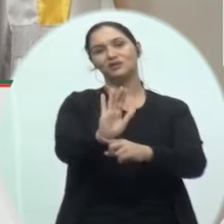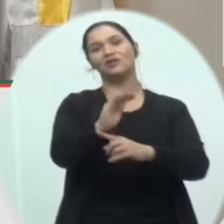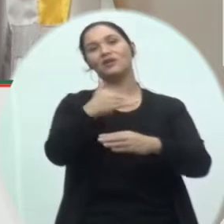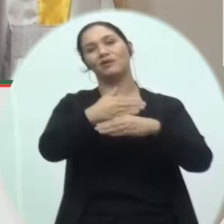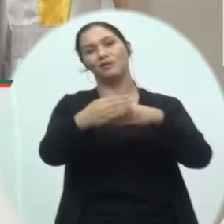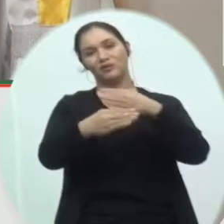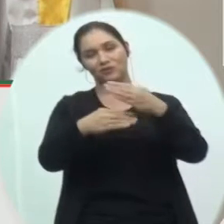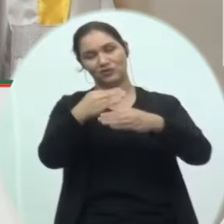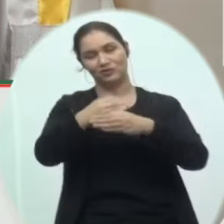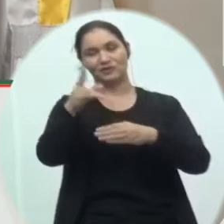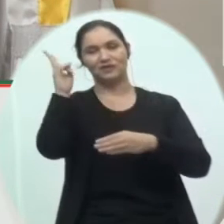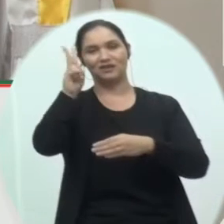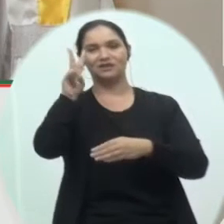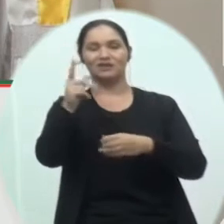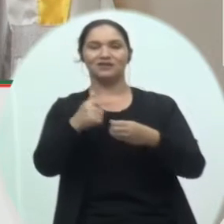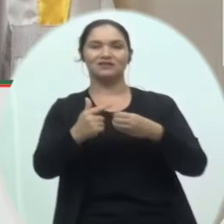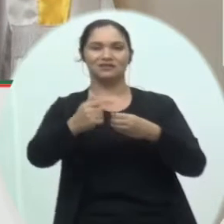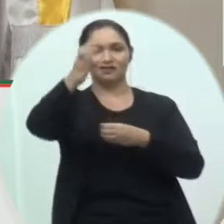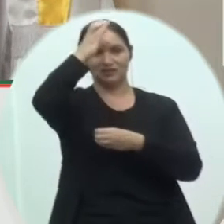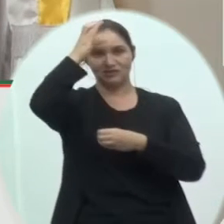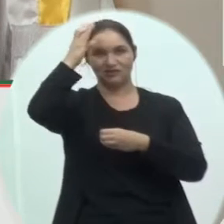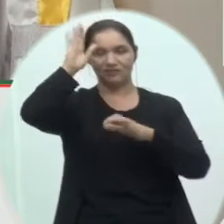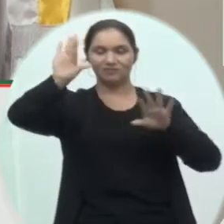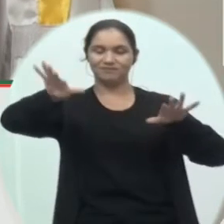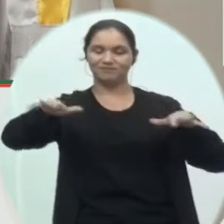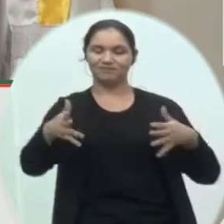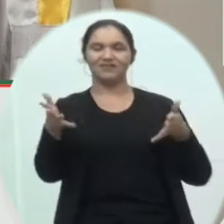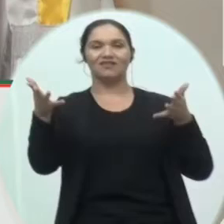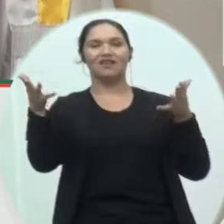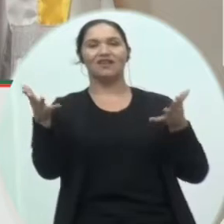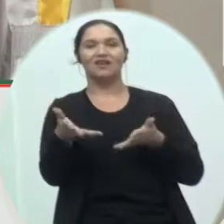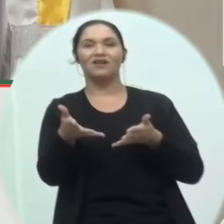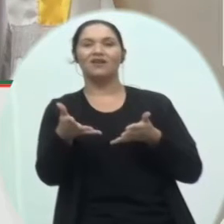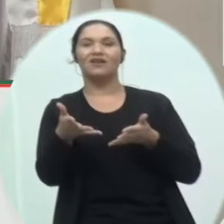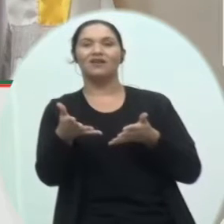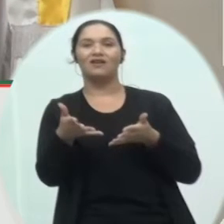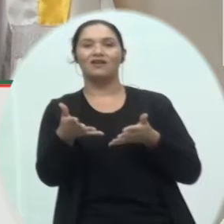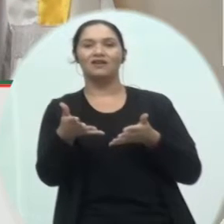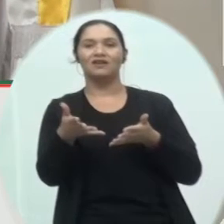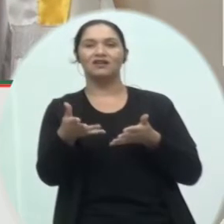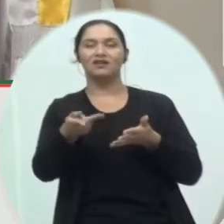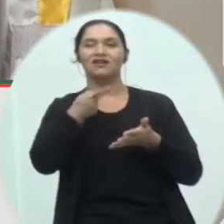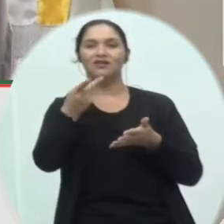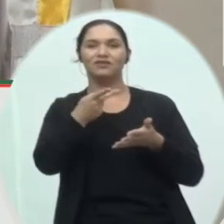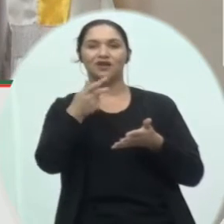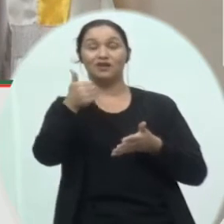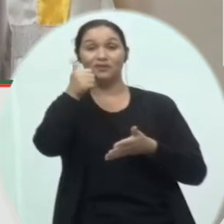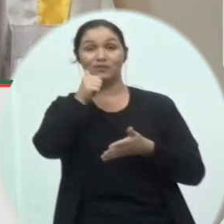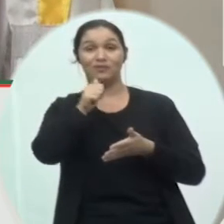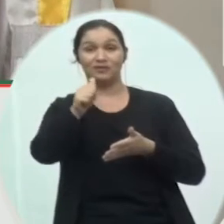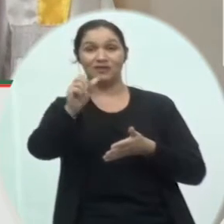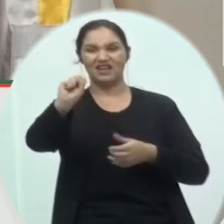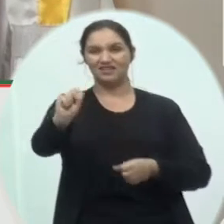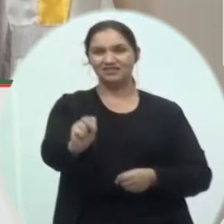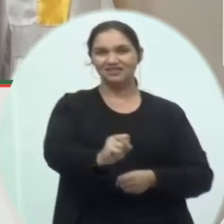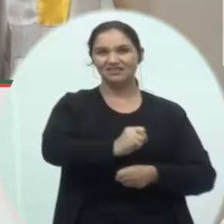lembrança, né, a essas, eu sempre digo, as nossas guerreiras do carvão. Obrigado, senhor